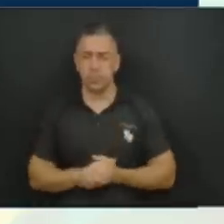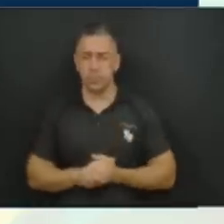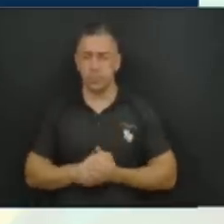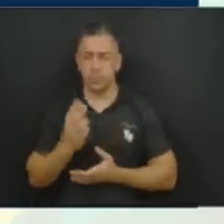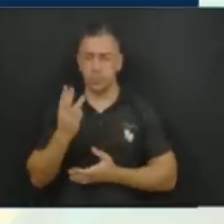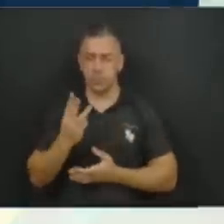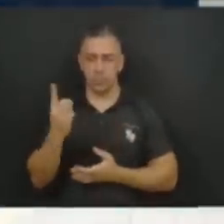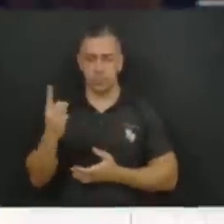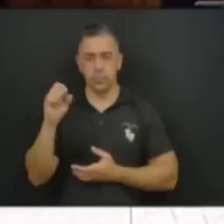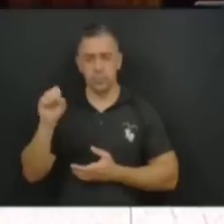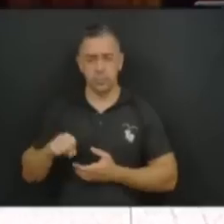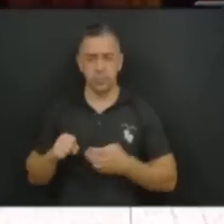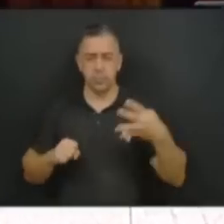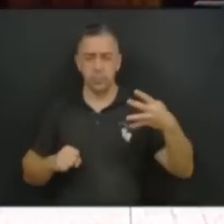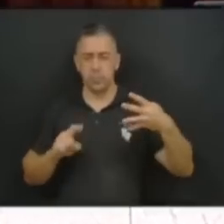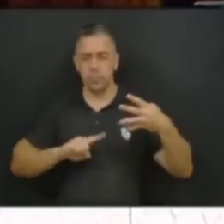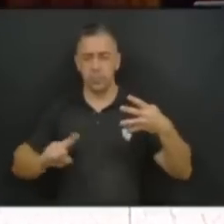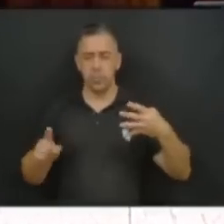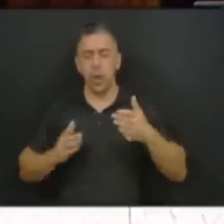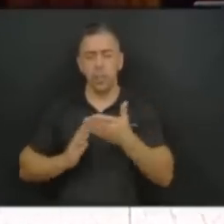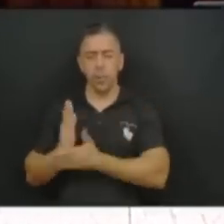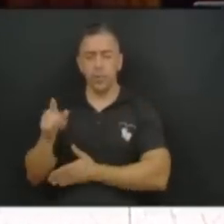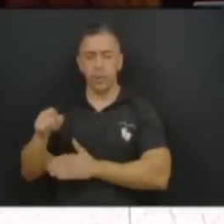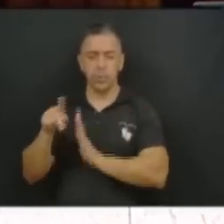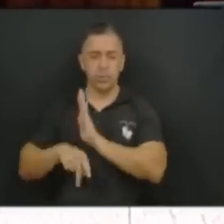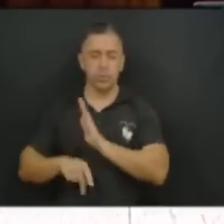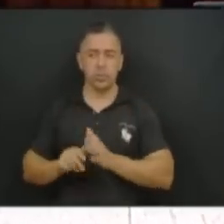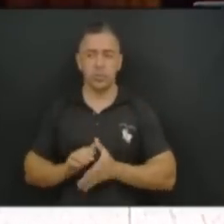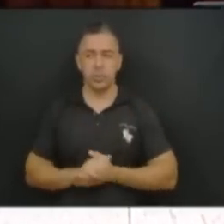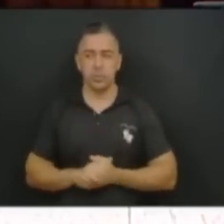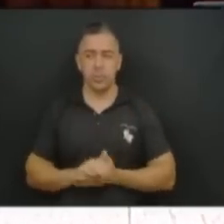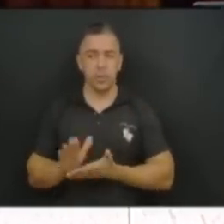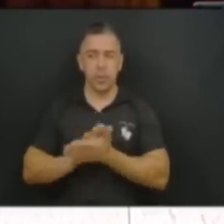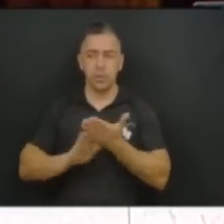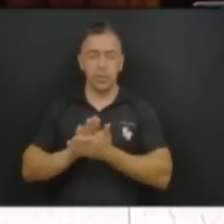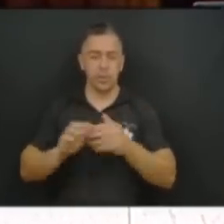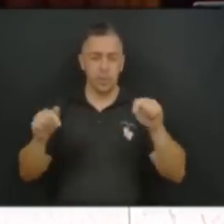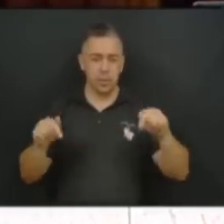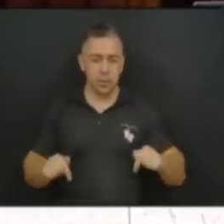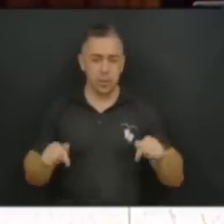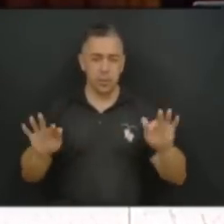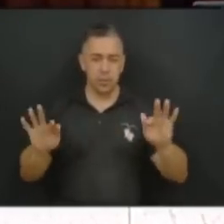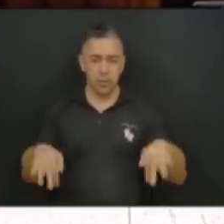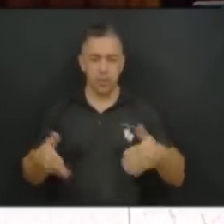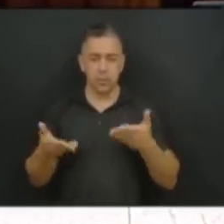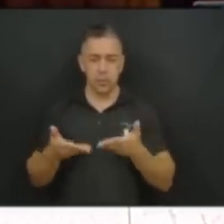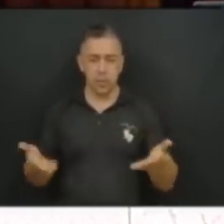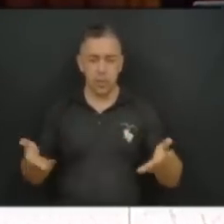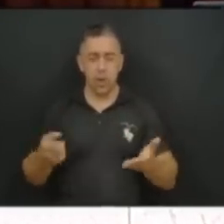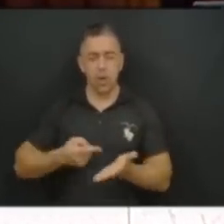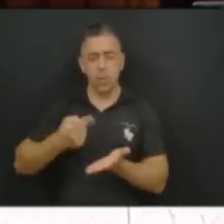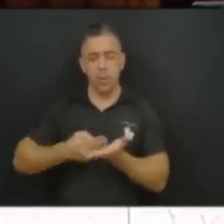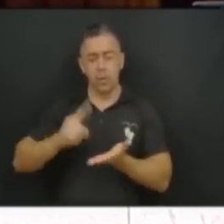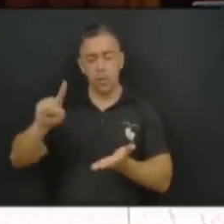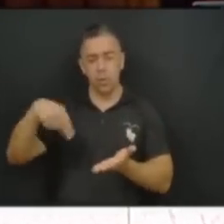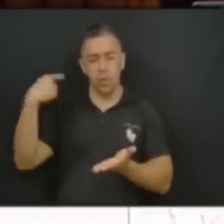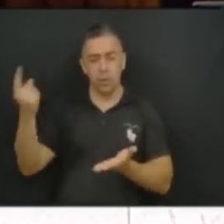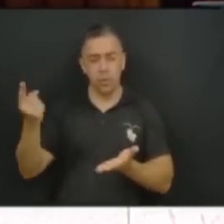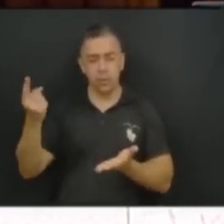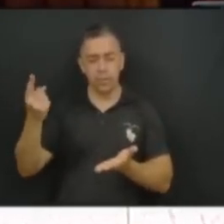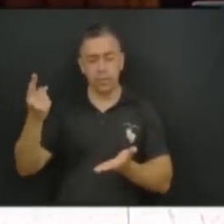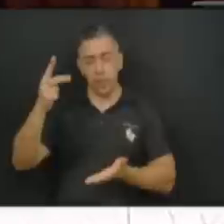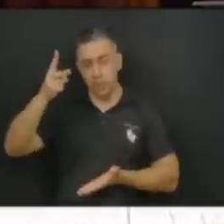31 votos 54 ou não está aprovado o projeto nada mais havendo a ser tratado esse a apresentação marcando outra